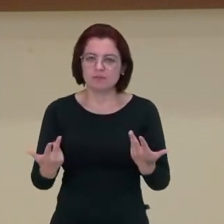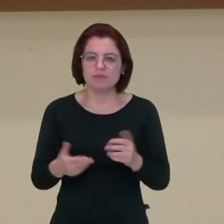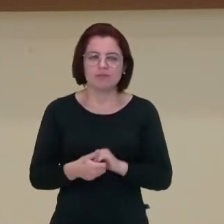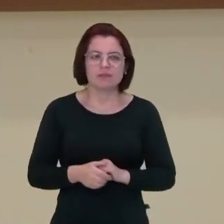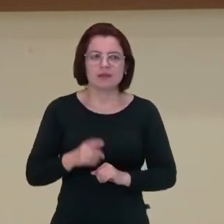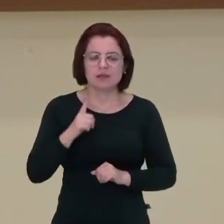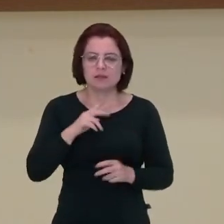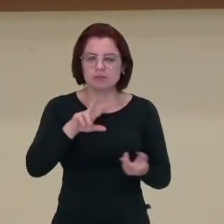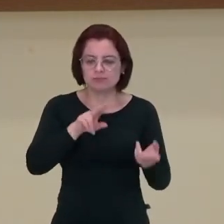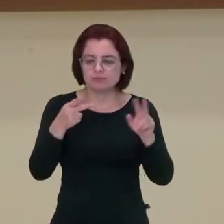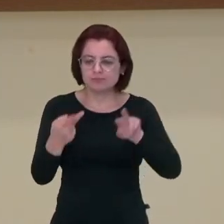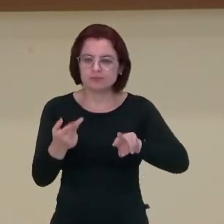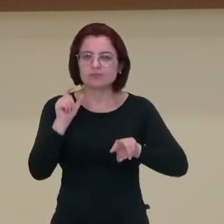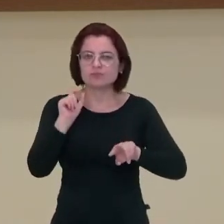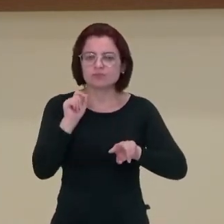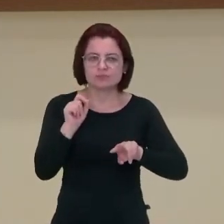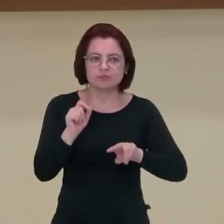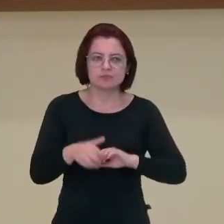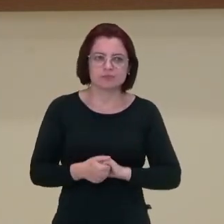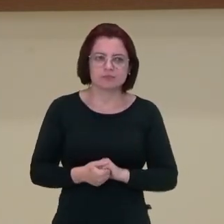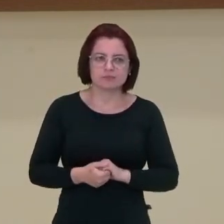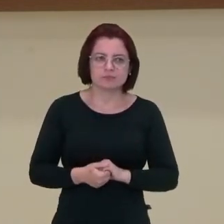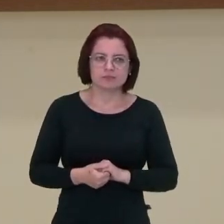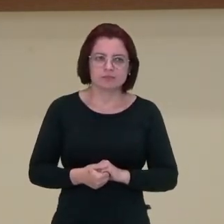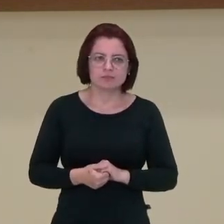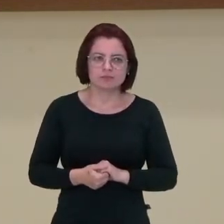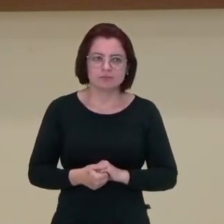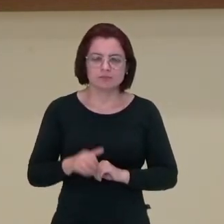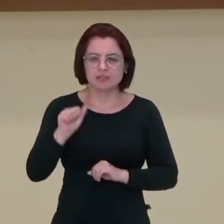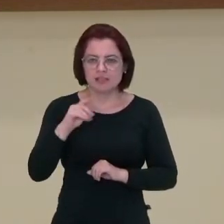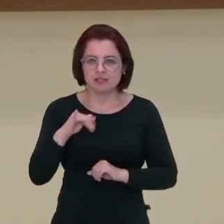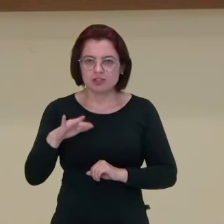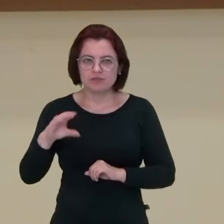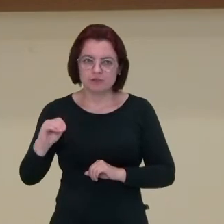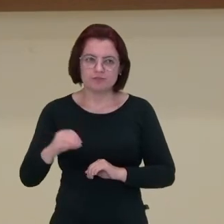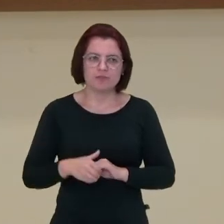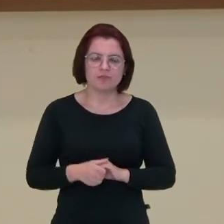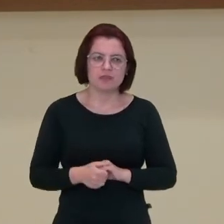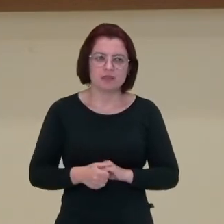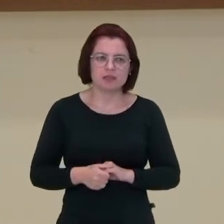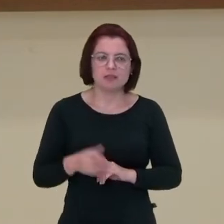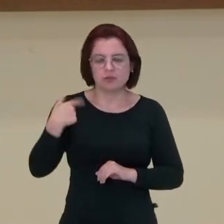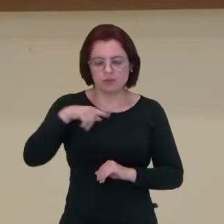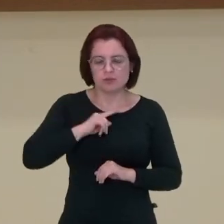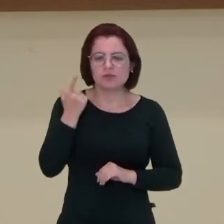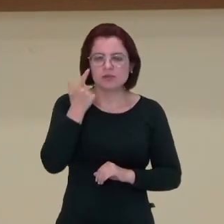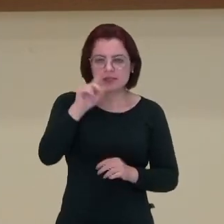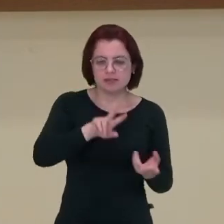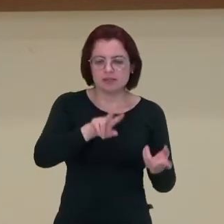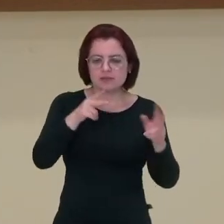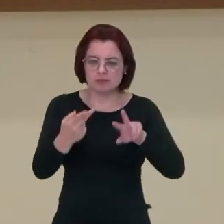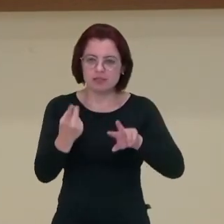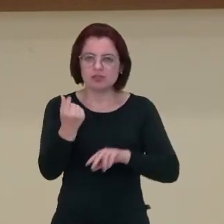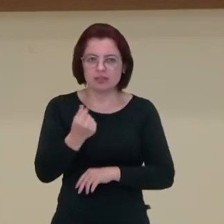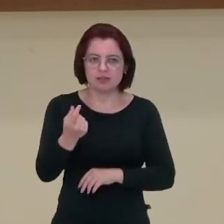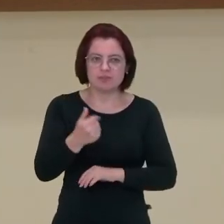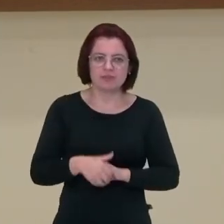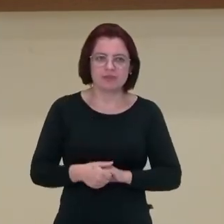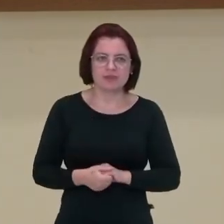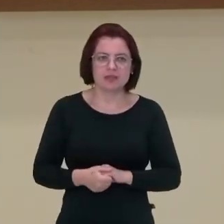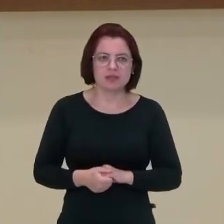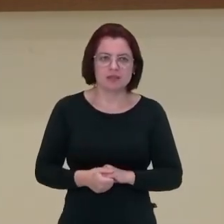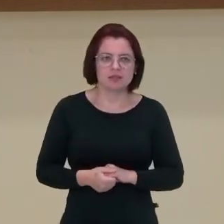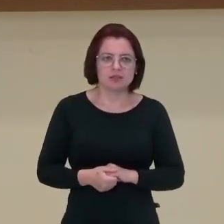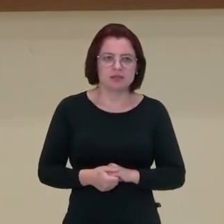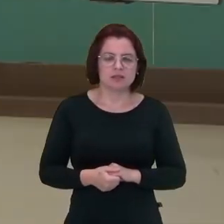se tornar novamente um ativo. Ou seja, a gente consegue transformar em dinheiro. Agora,